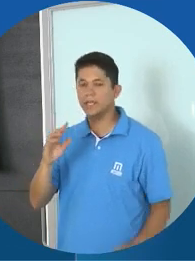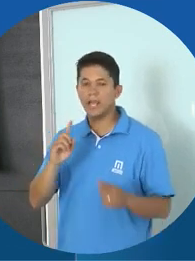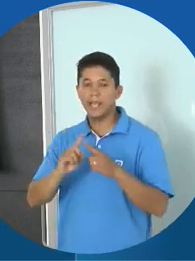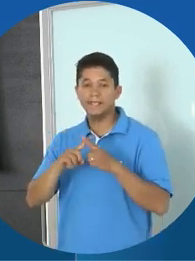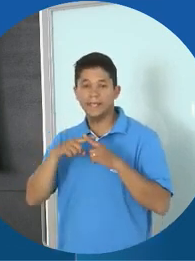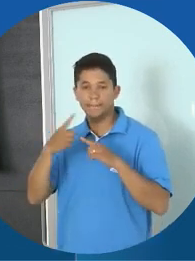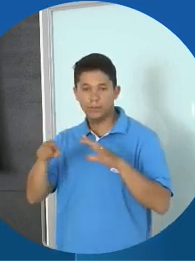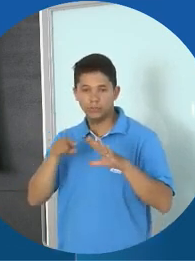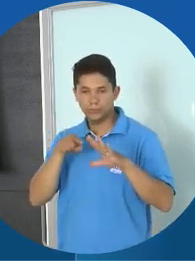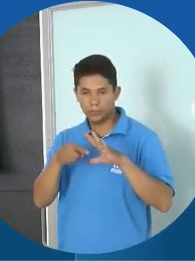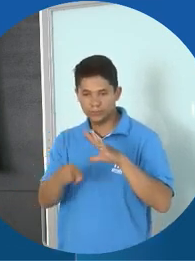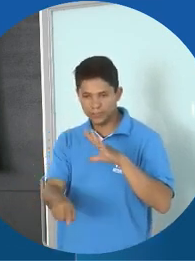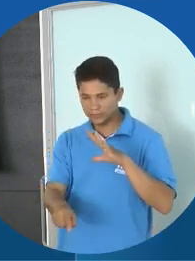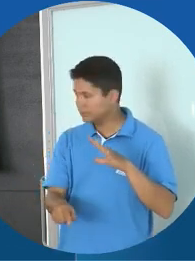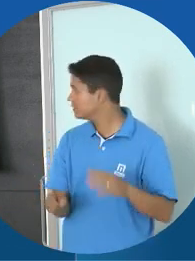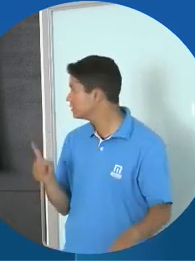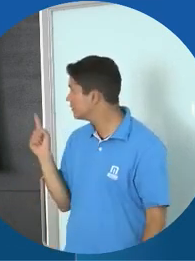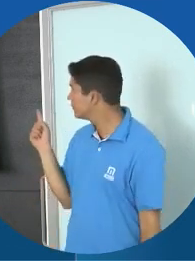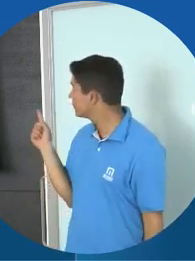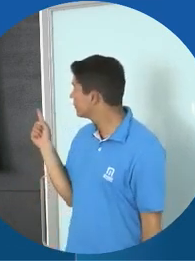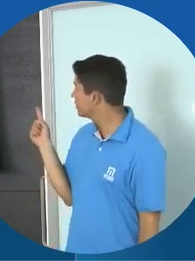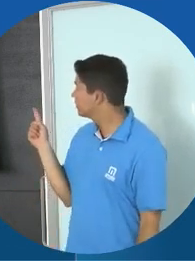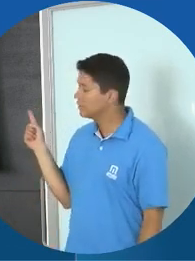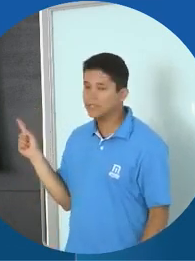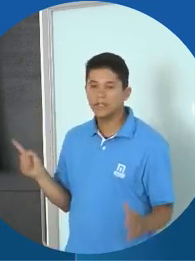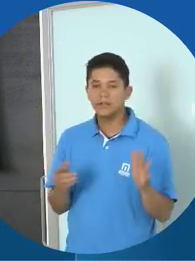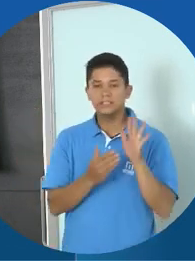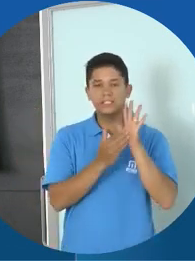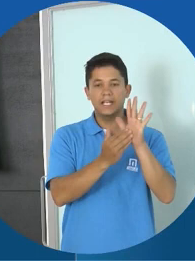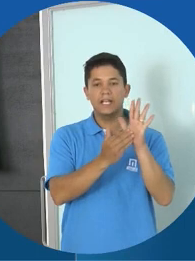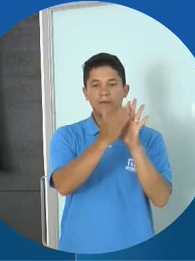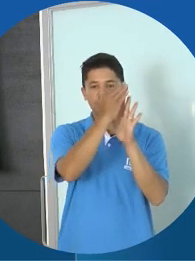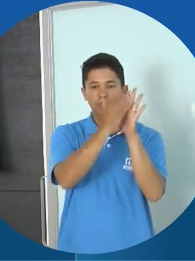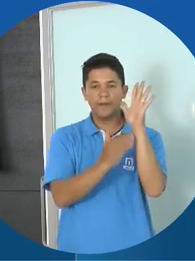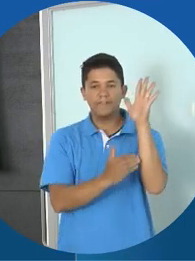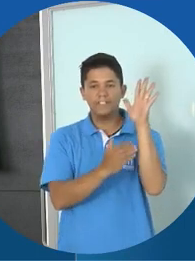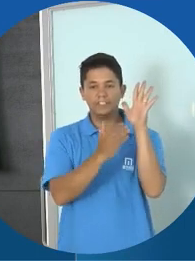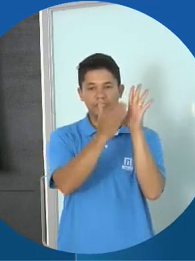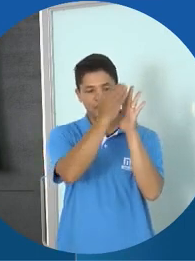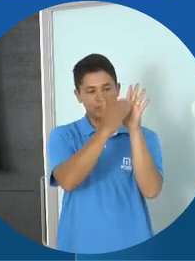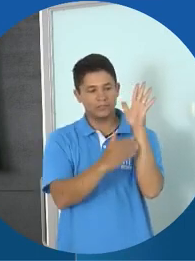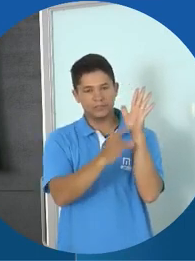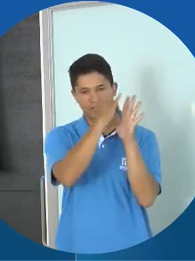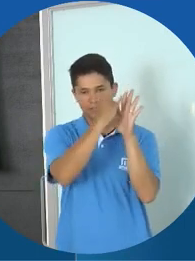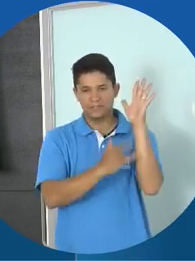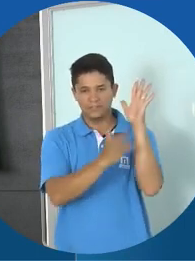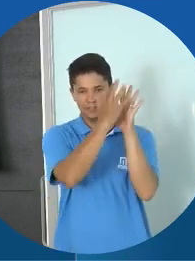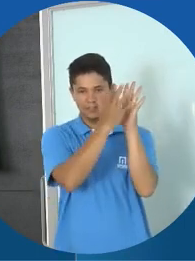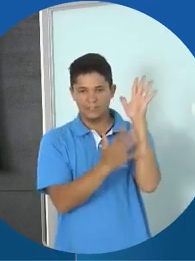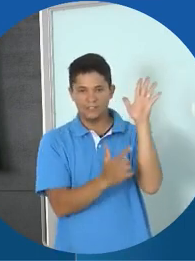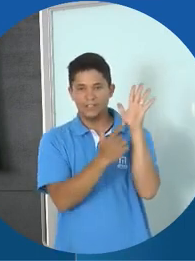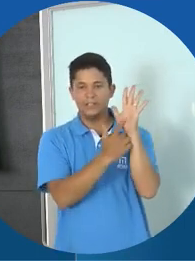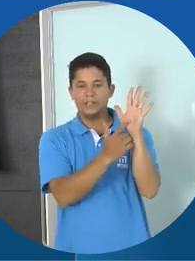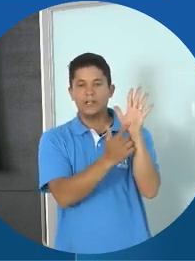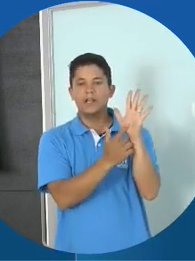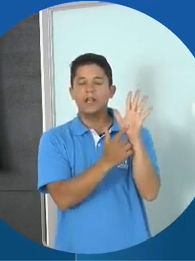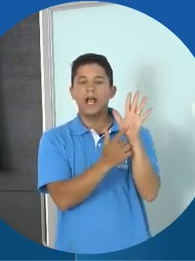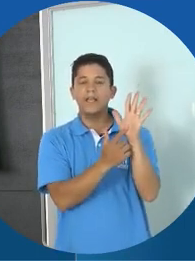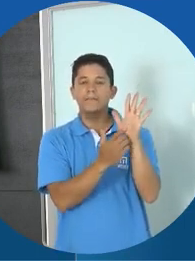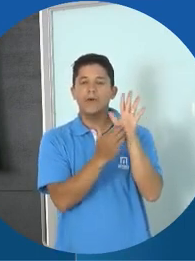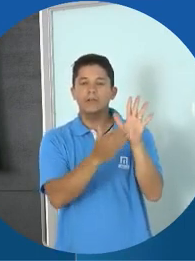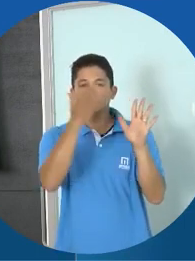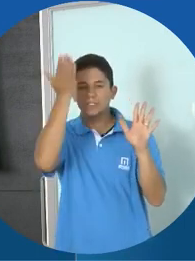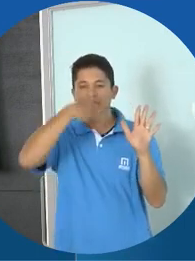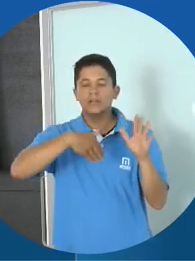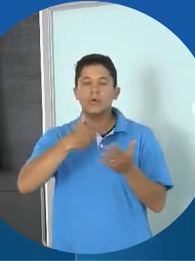nós entregamos uma ficha mostrando, evidenciando justamente esse ganho de suporte em